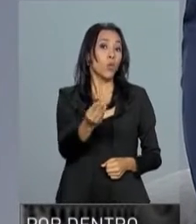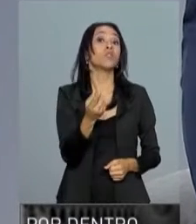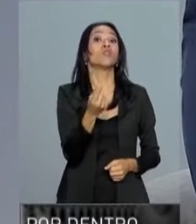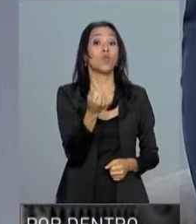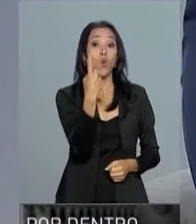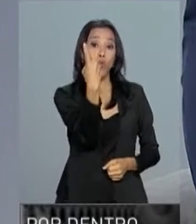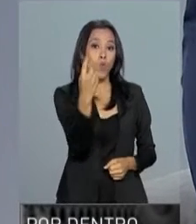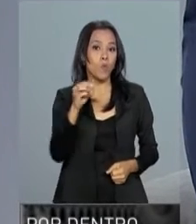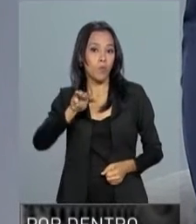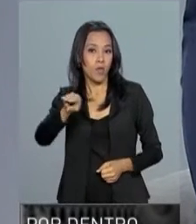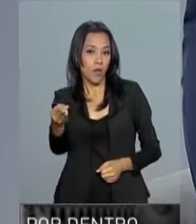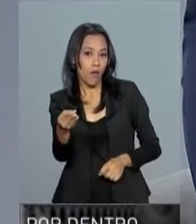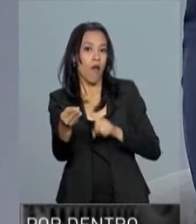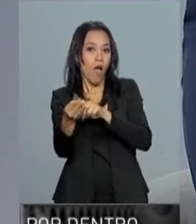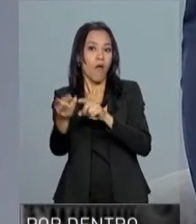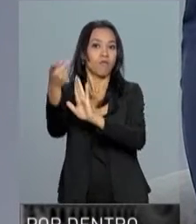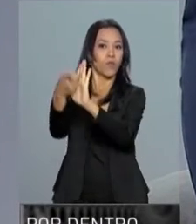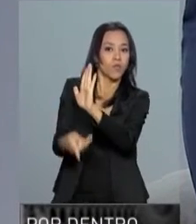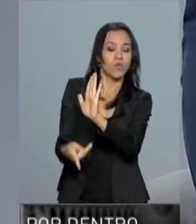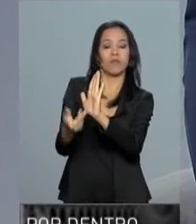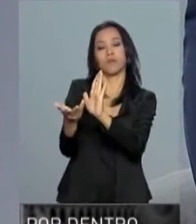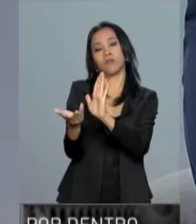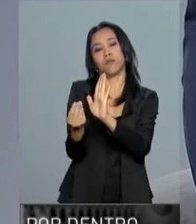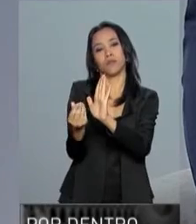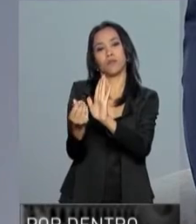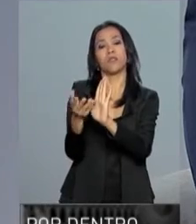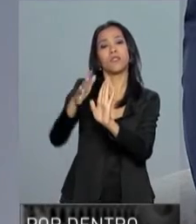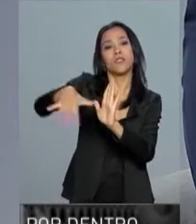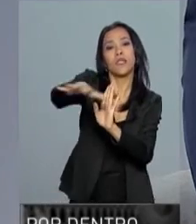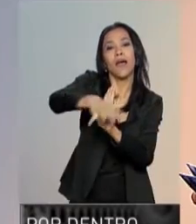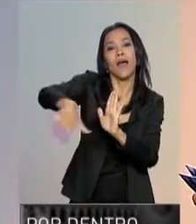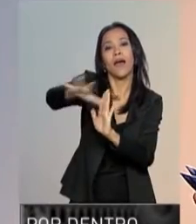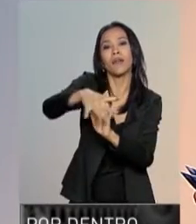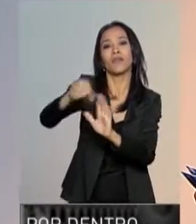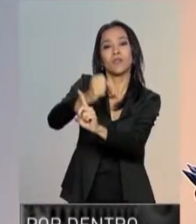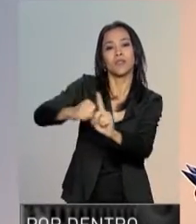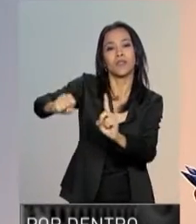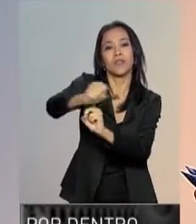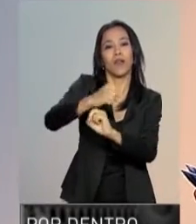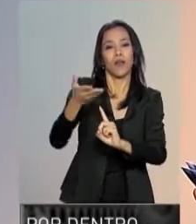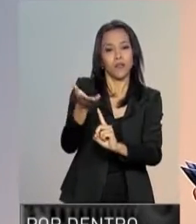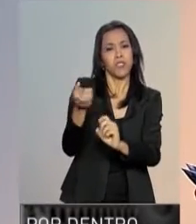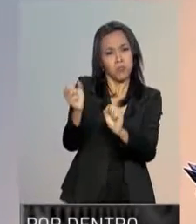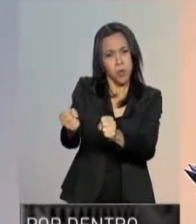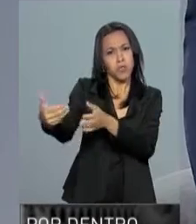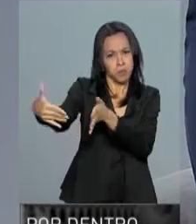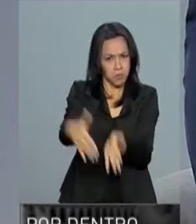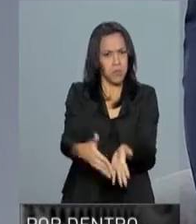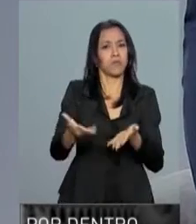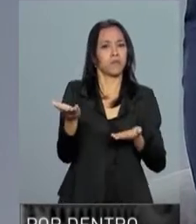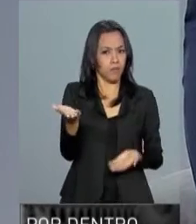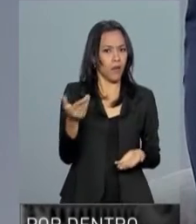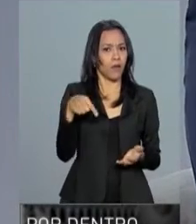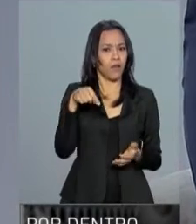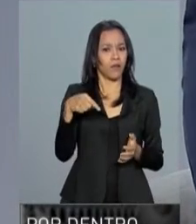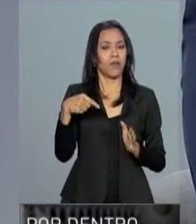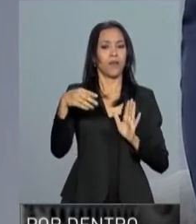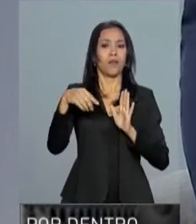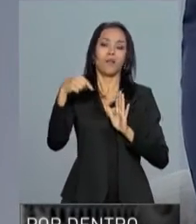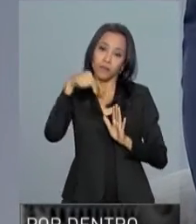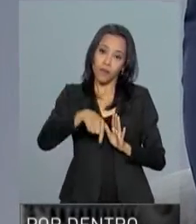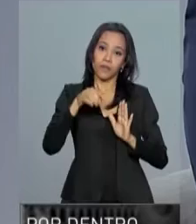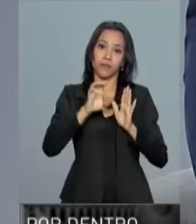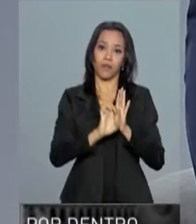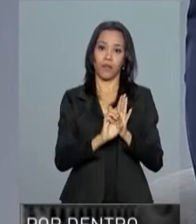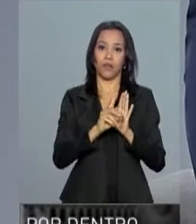desse 4 milhões 1 Milhão para projetos de entidades da sociedade civil que também podem participar deste edital